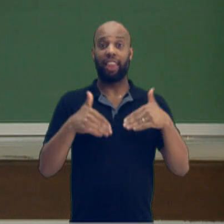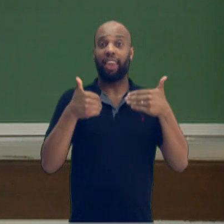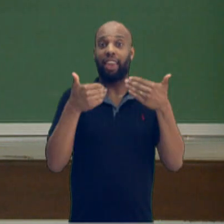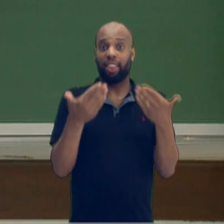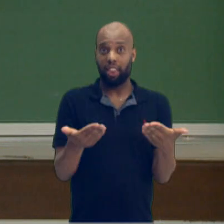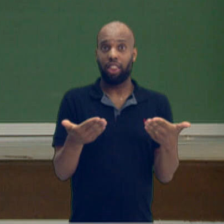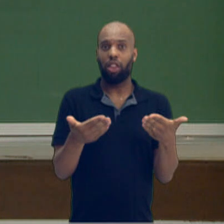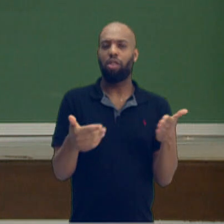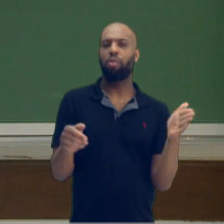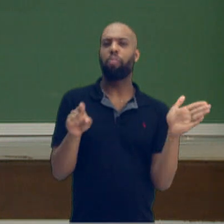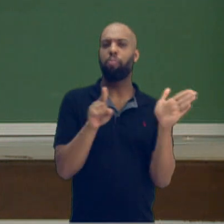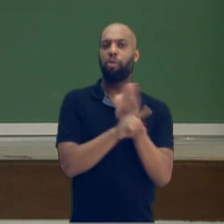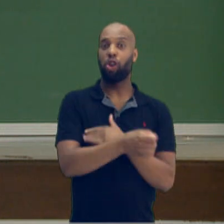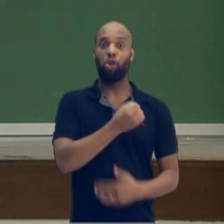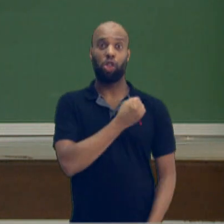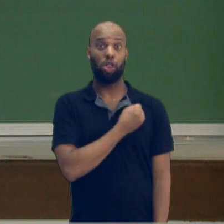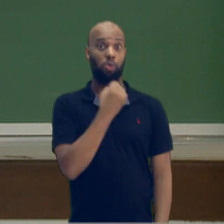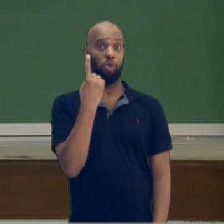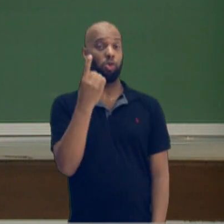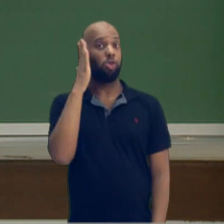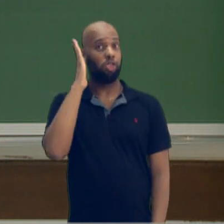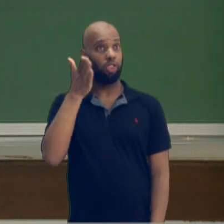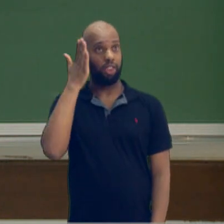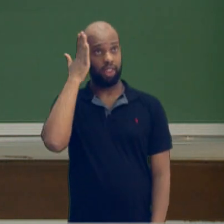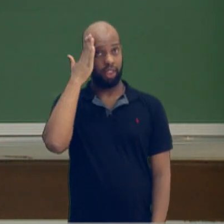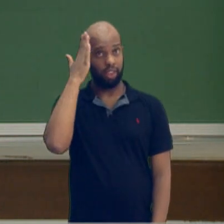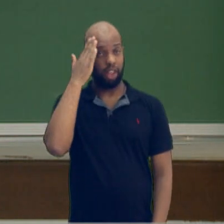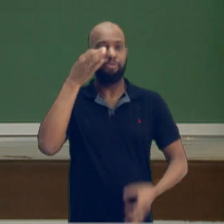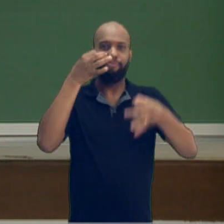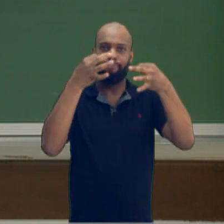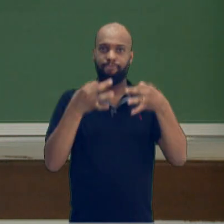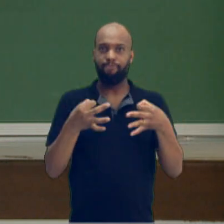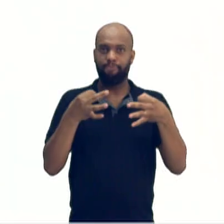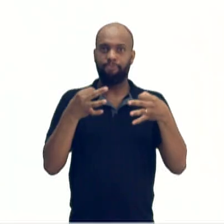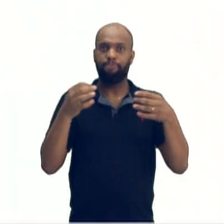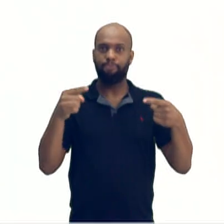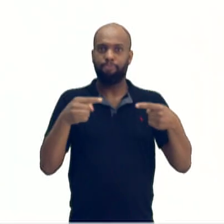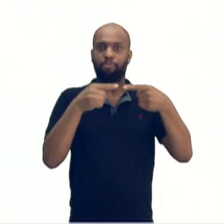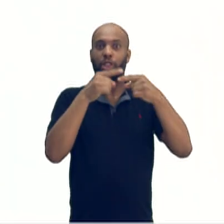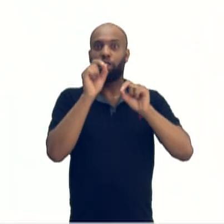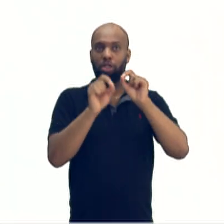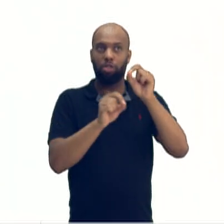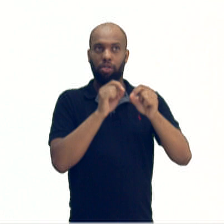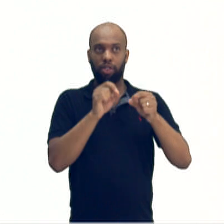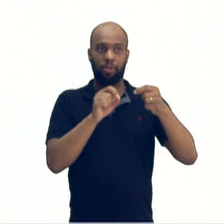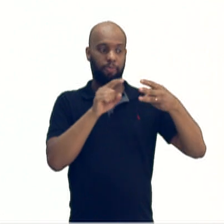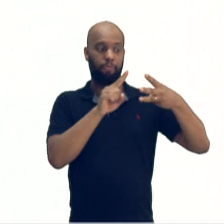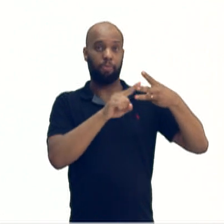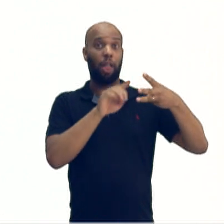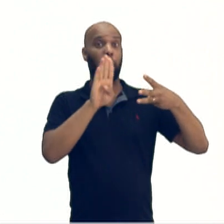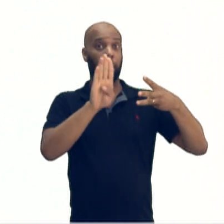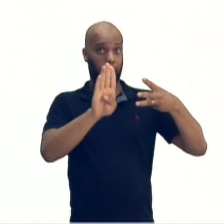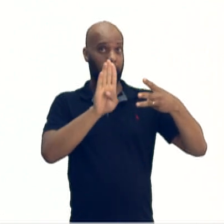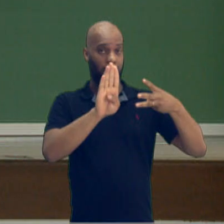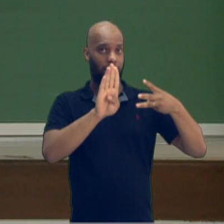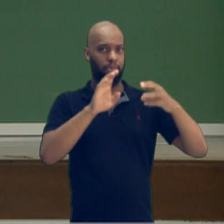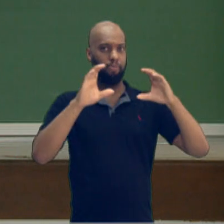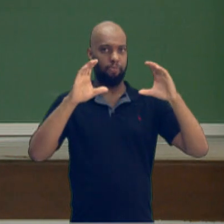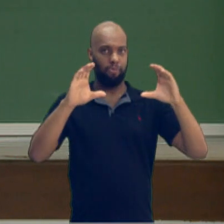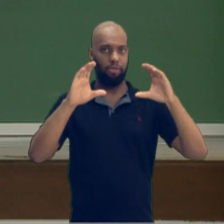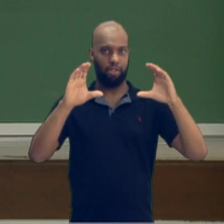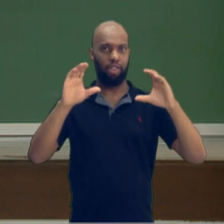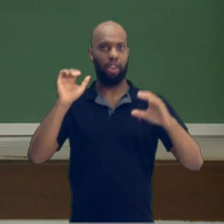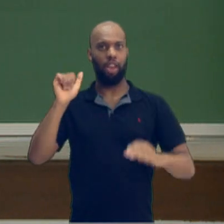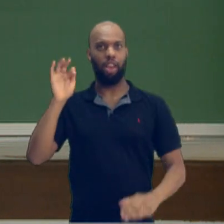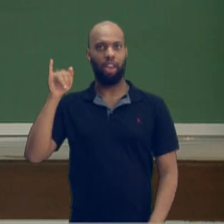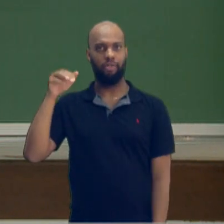Muito bem, na nossa primeira questão do quiz, então, a gente sabe que o correto seria função afim. Parabéns para quem conseguiu definir. Vamos para uma